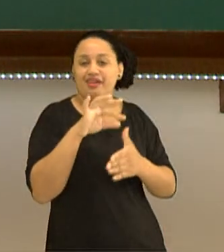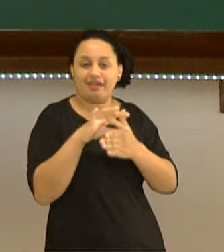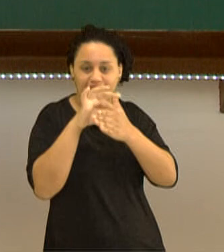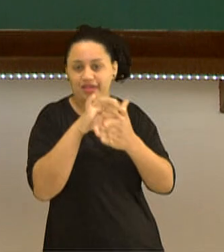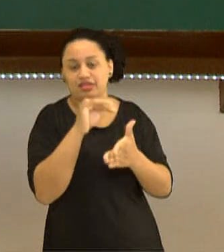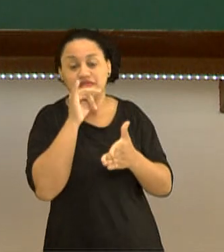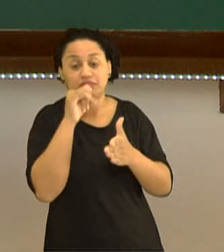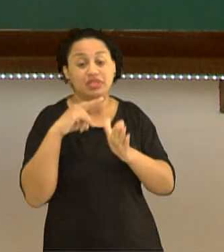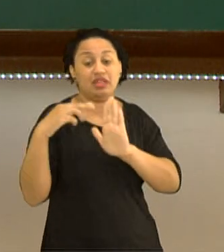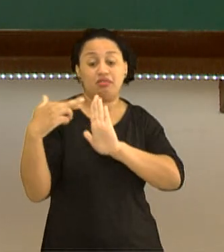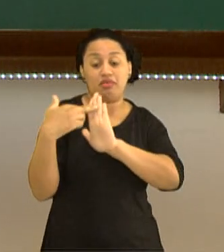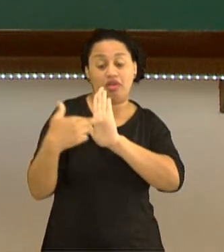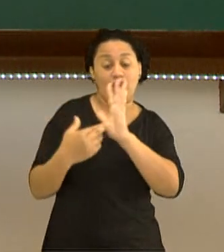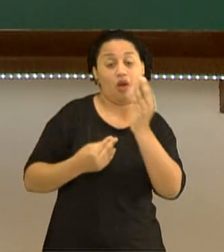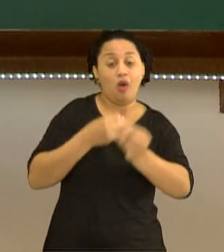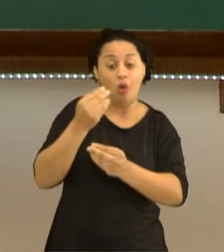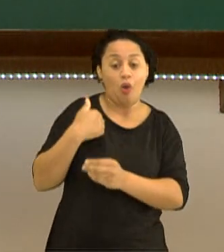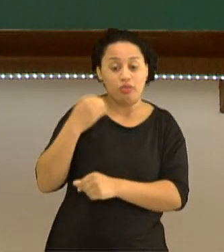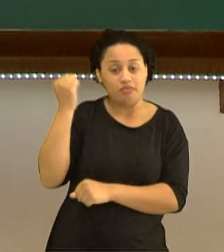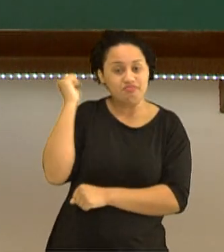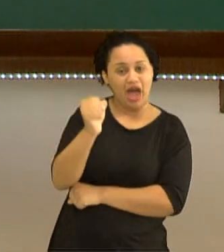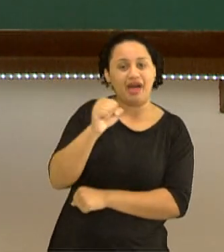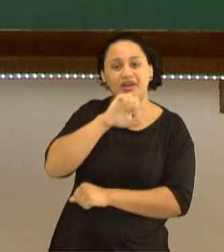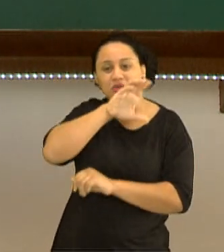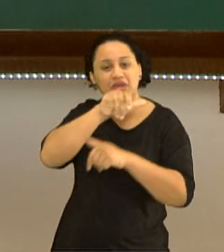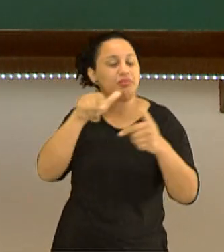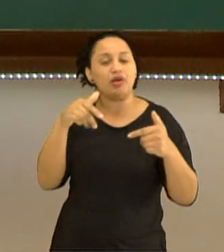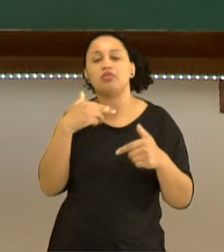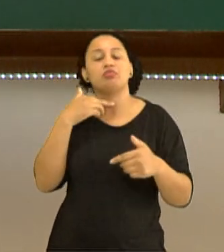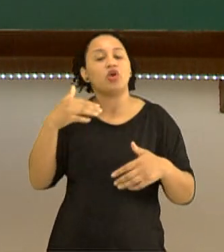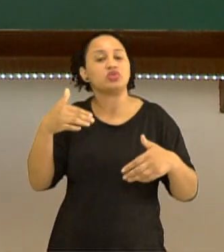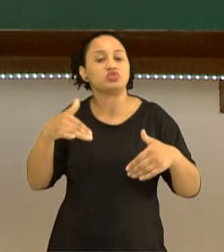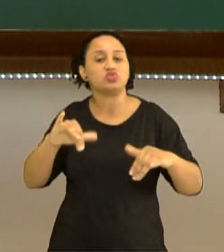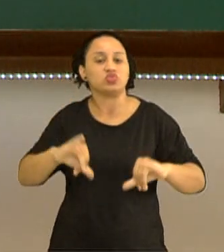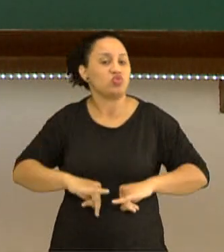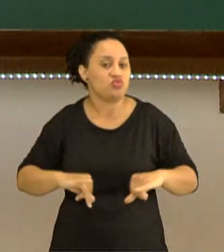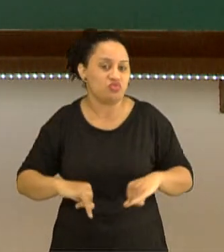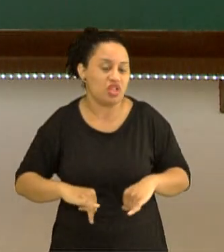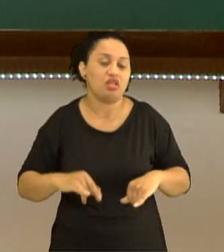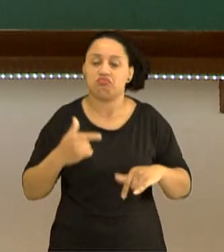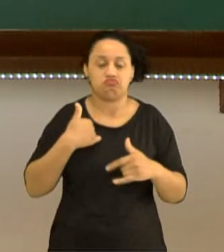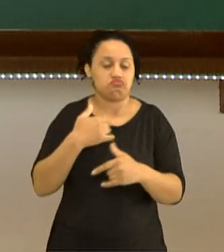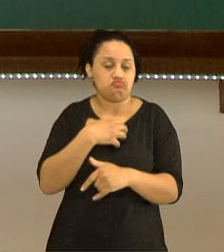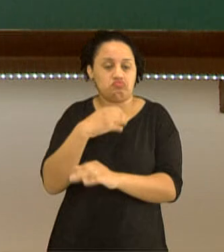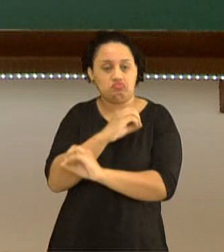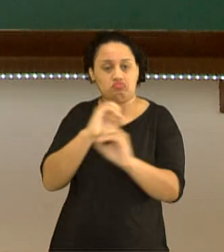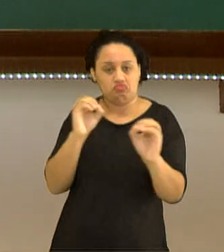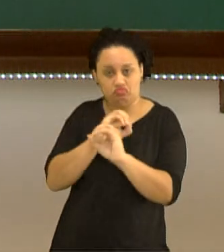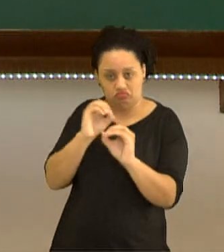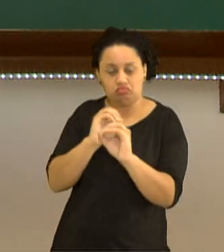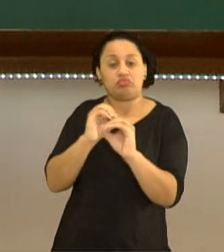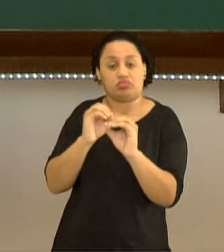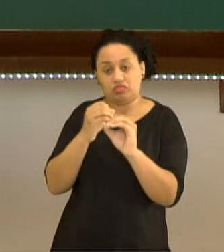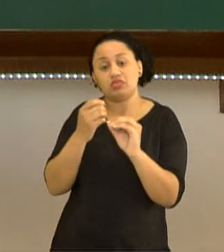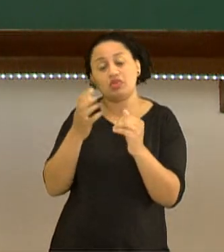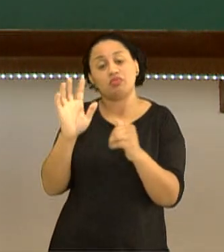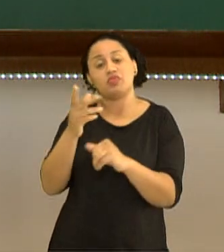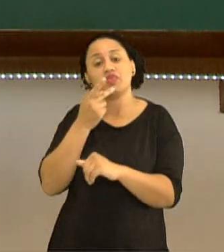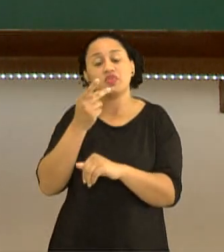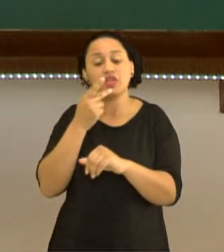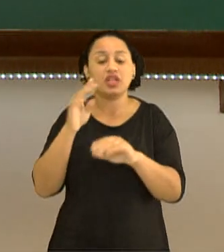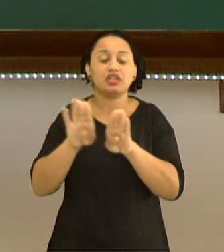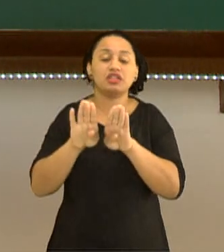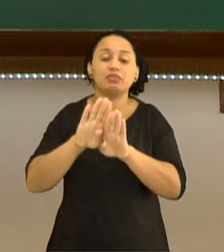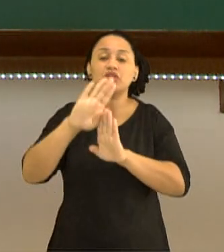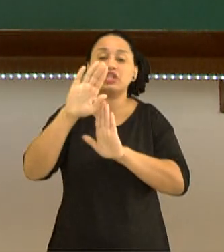toda uma regra de como matar, ou seja, o animal não pode sofrer, tem que ser uma morte indolor, uma morte limpa, e como já comentei,